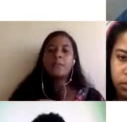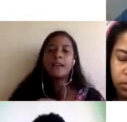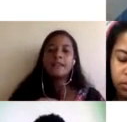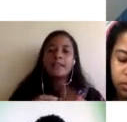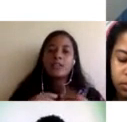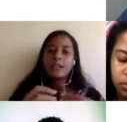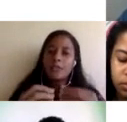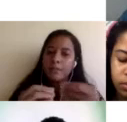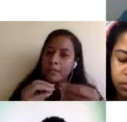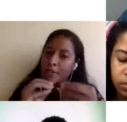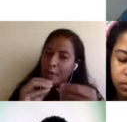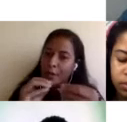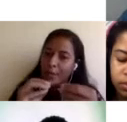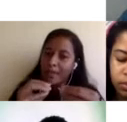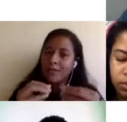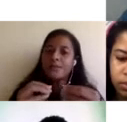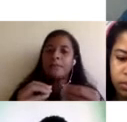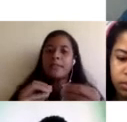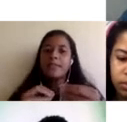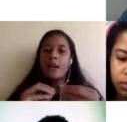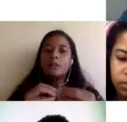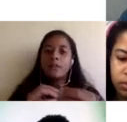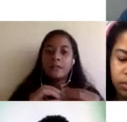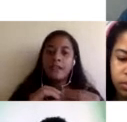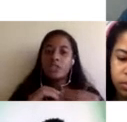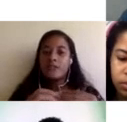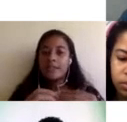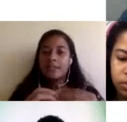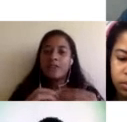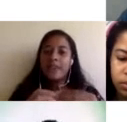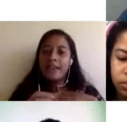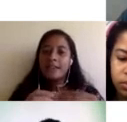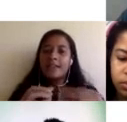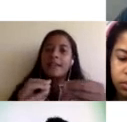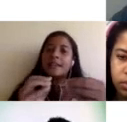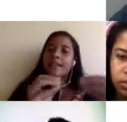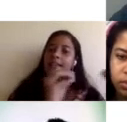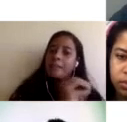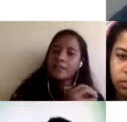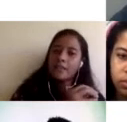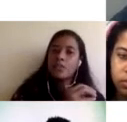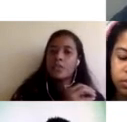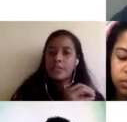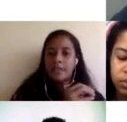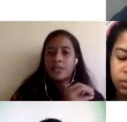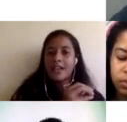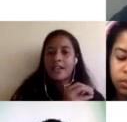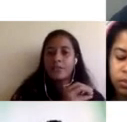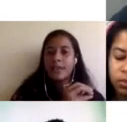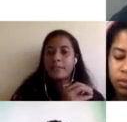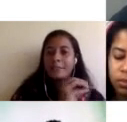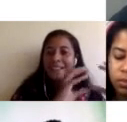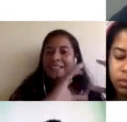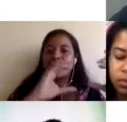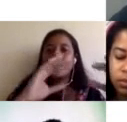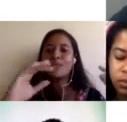incerto, mas que já nos permite, pelo menos, pensar algumas perspectivas que talvez, nas etapas anteriores, ainda